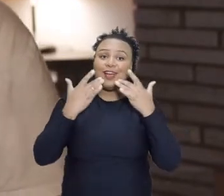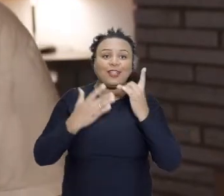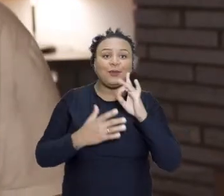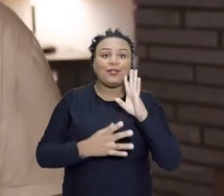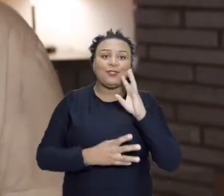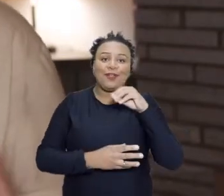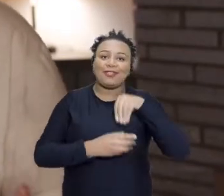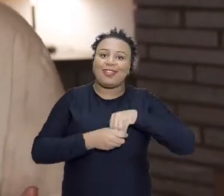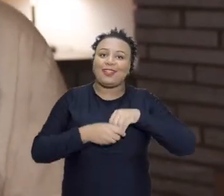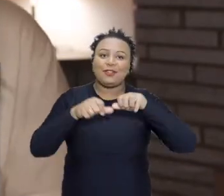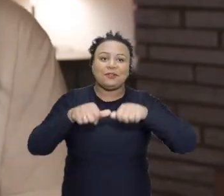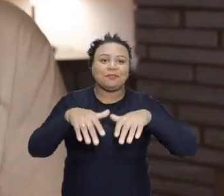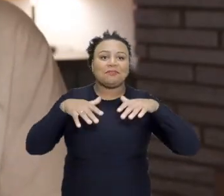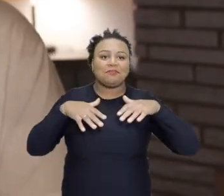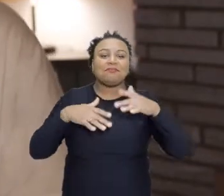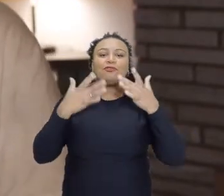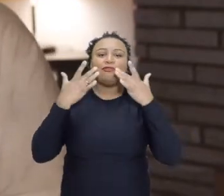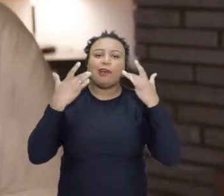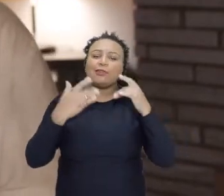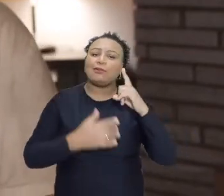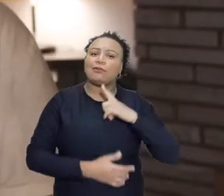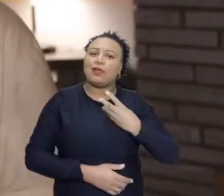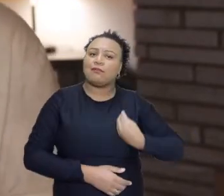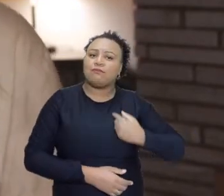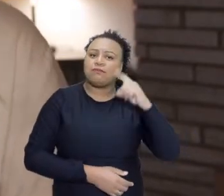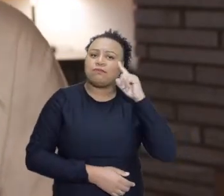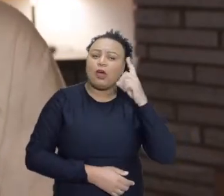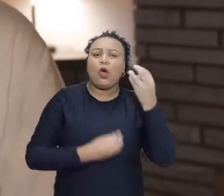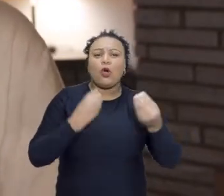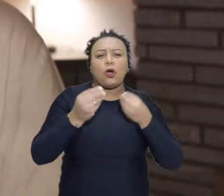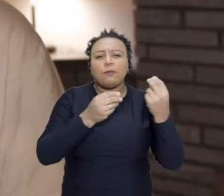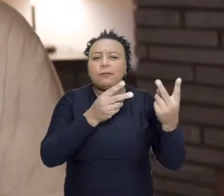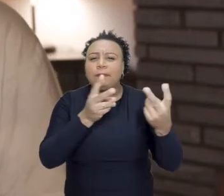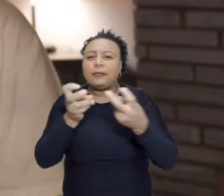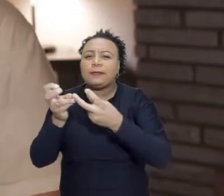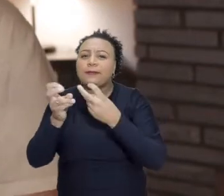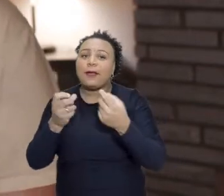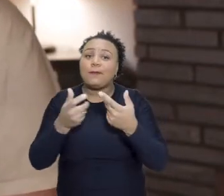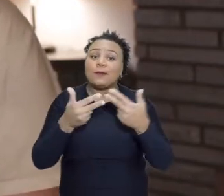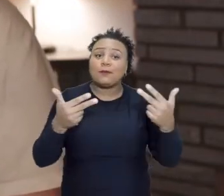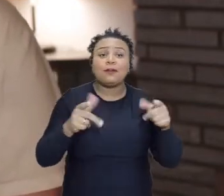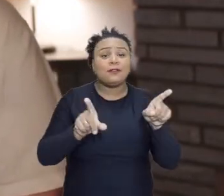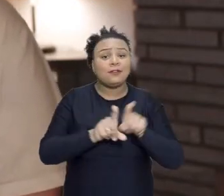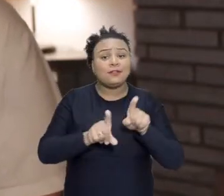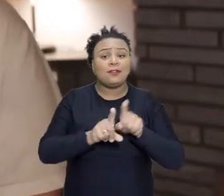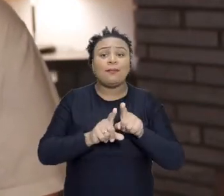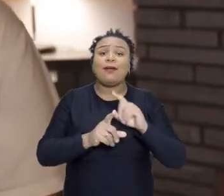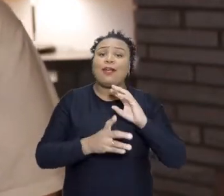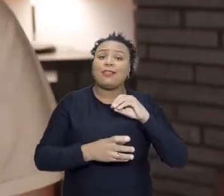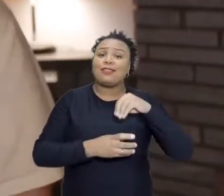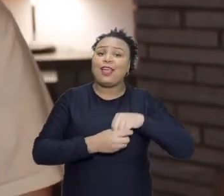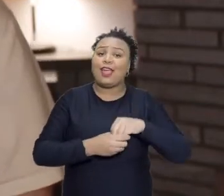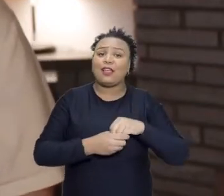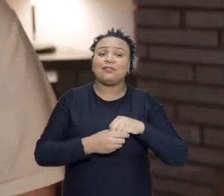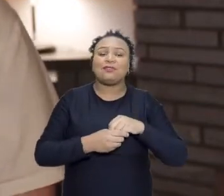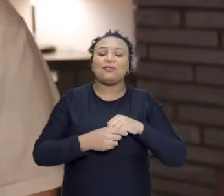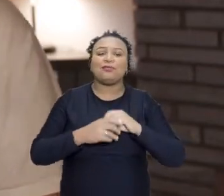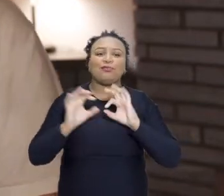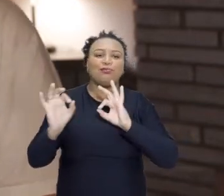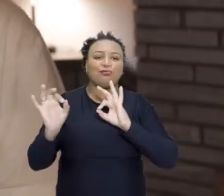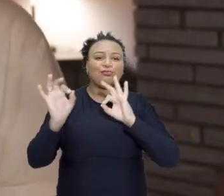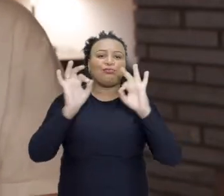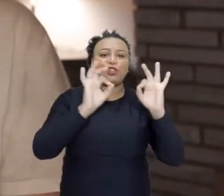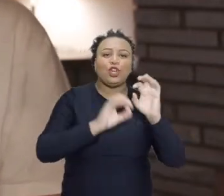ele tá no nosso dia a dia, de como a gente vê as coisas, e até dentro de uma peça teatral a gente